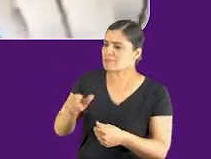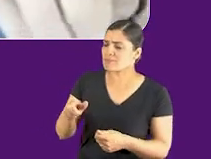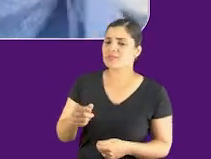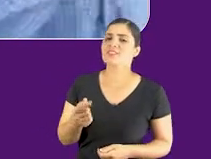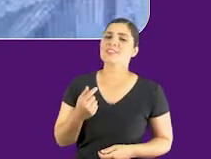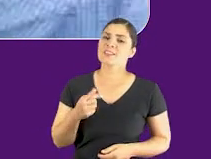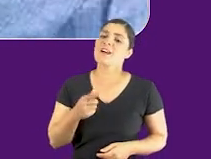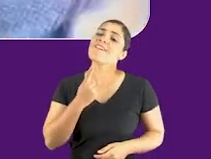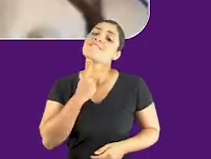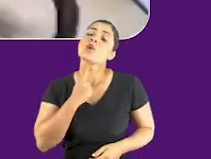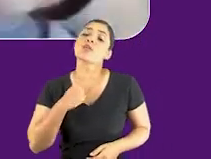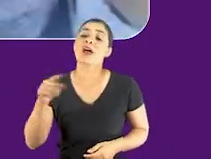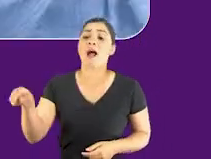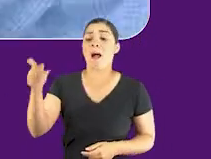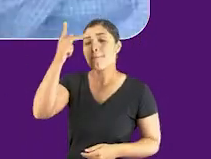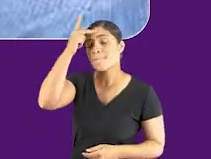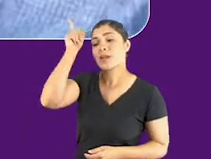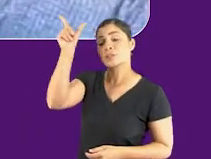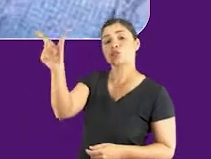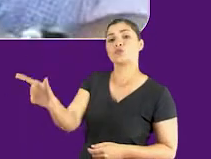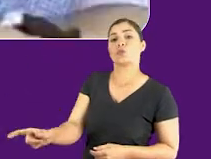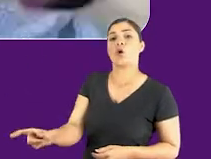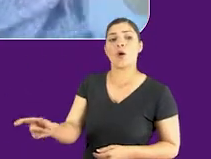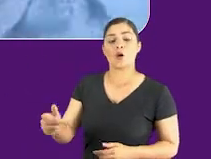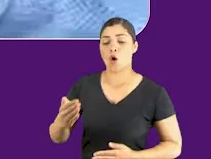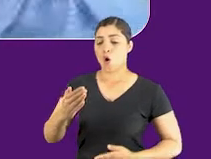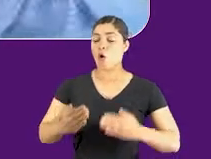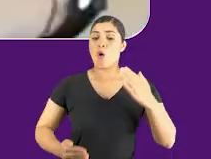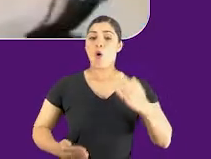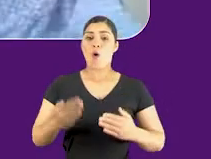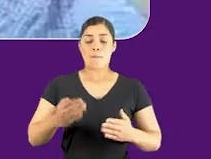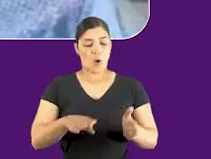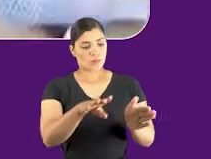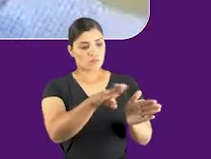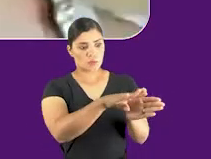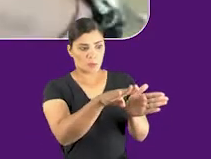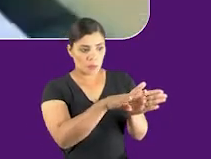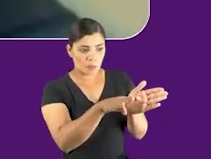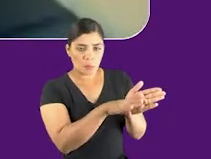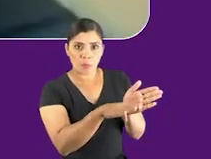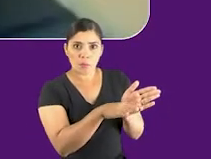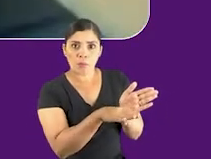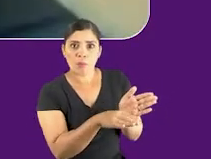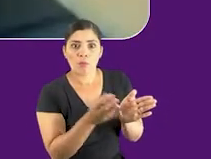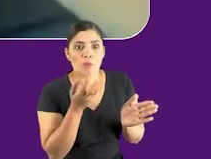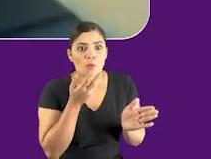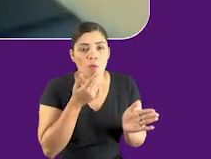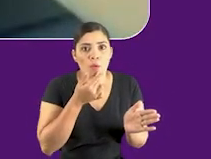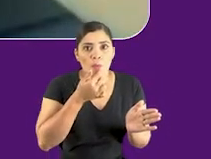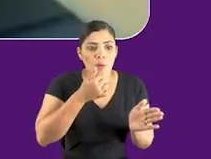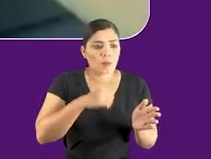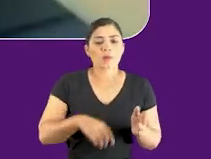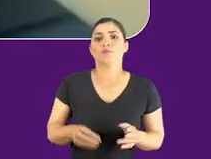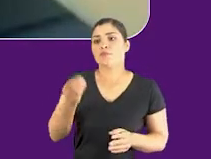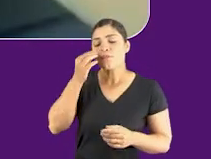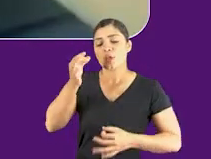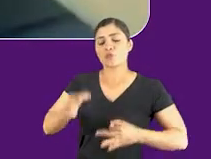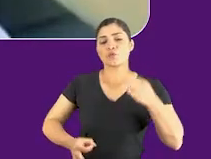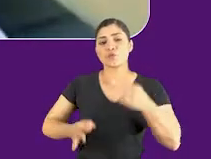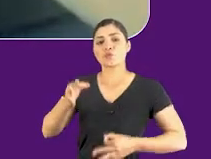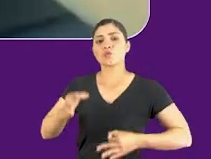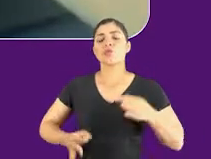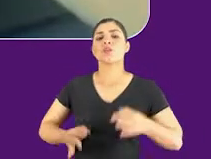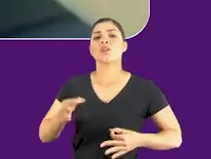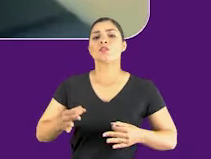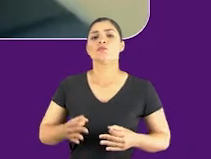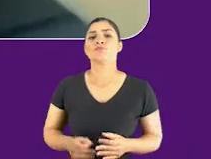pela vontade das pessoas nós temos um robô Que Calculava os as indenizações do pessoal de jurídico